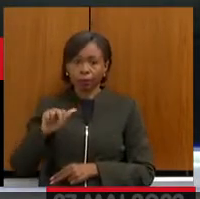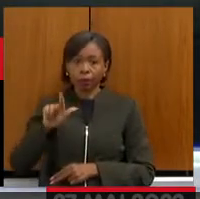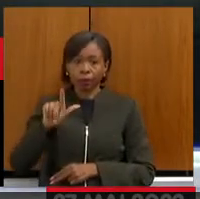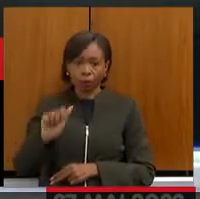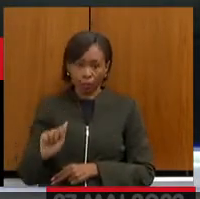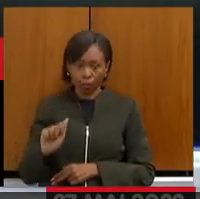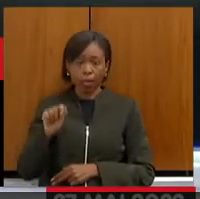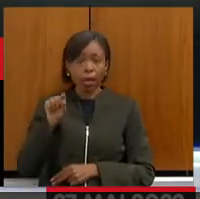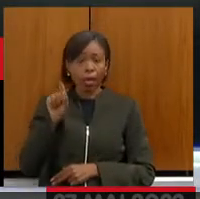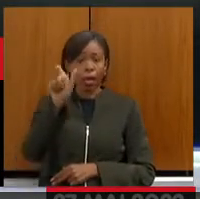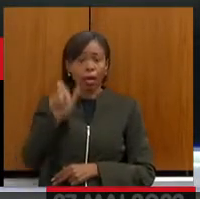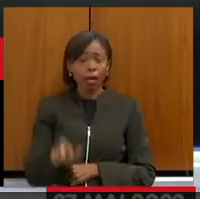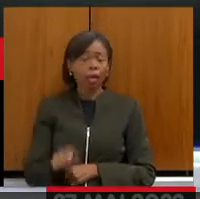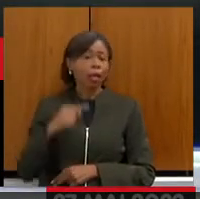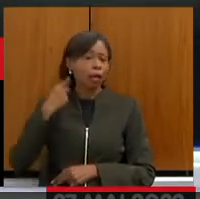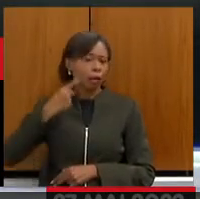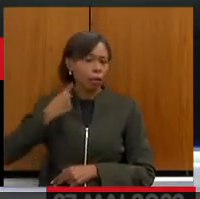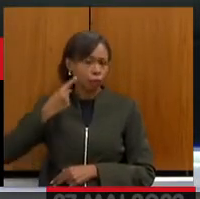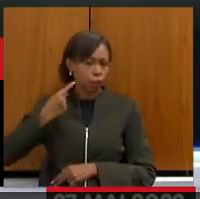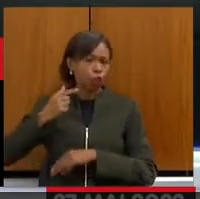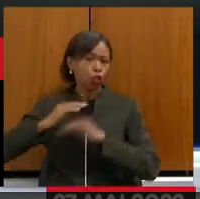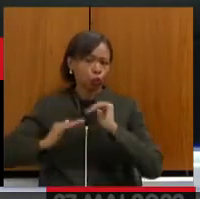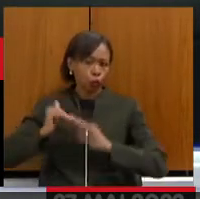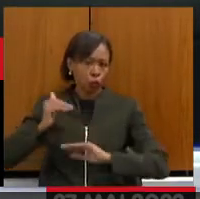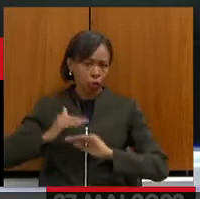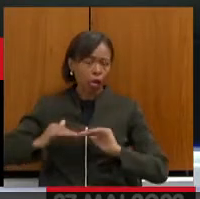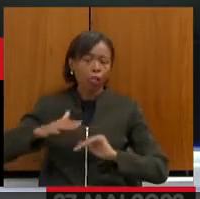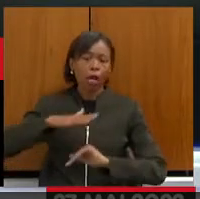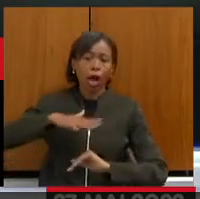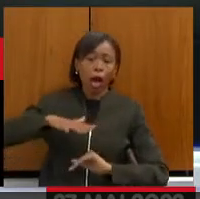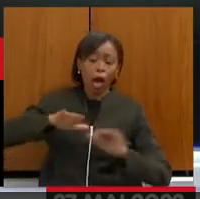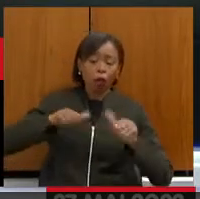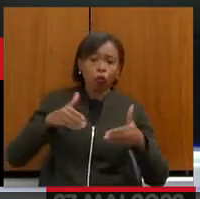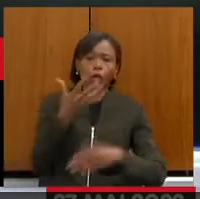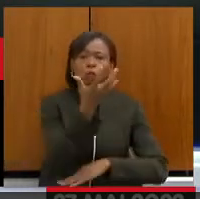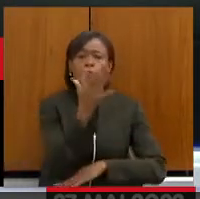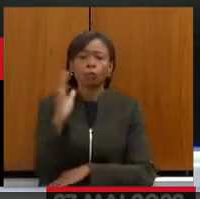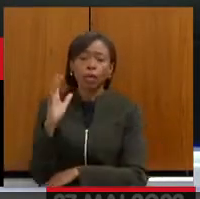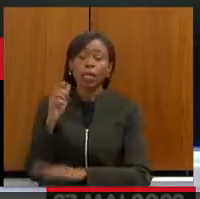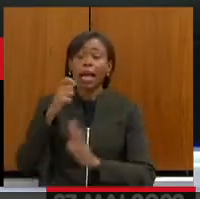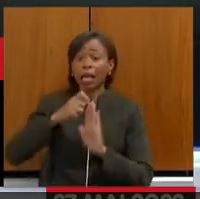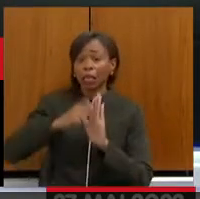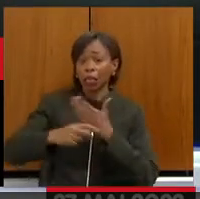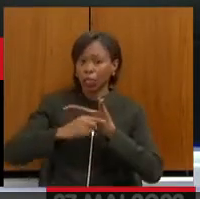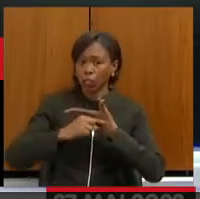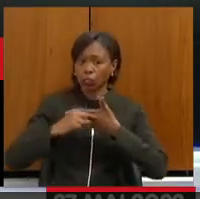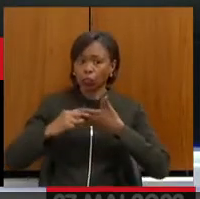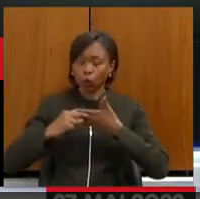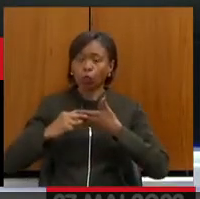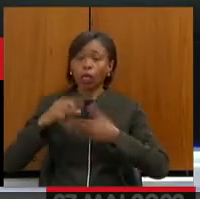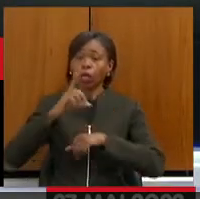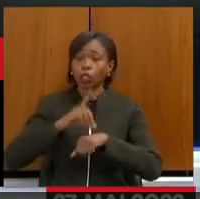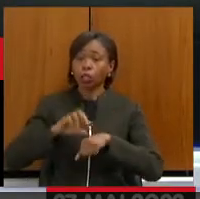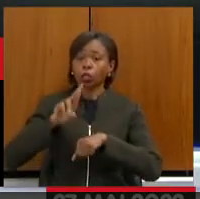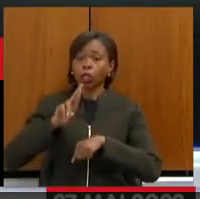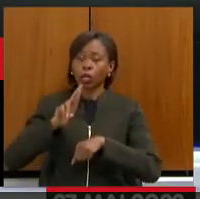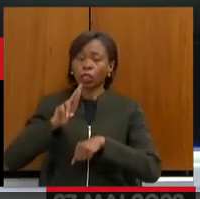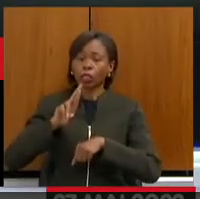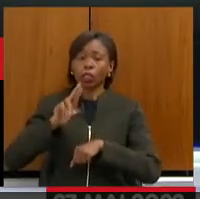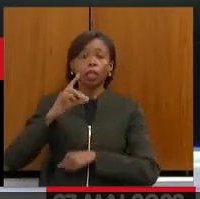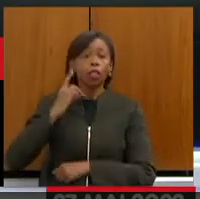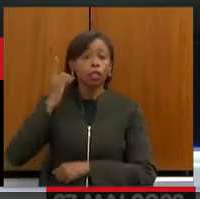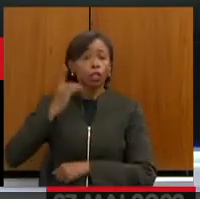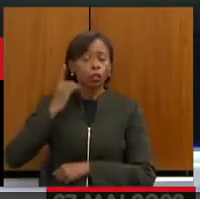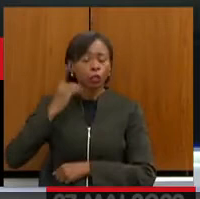Souza ela quer advogada ambientalista escritora e doutoranda em direito pela faculdade nacional